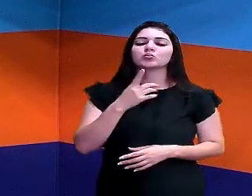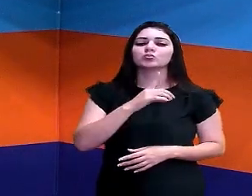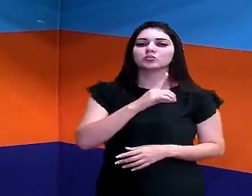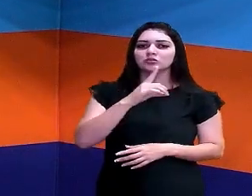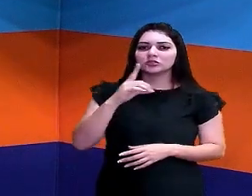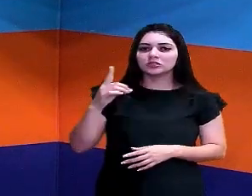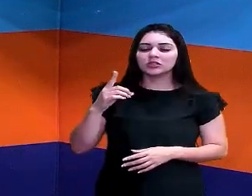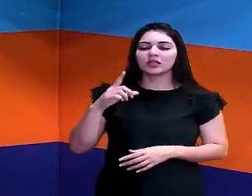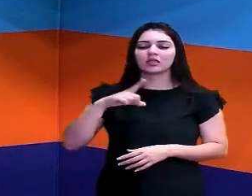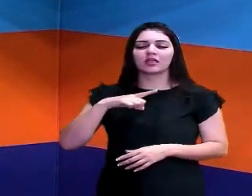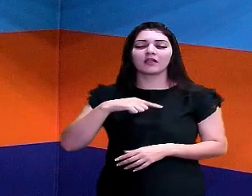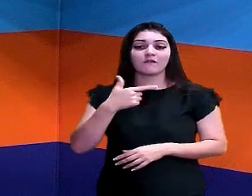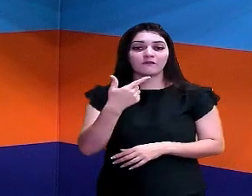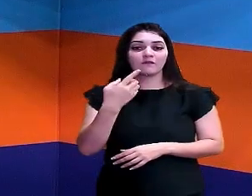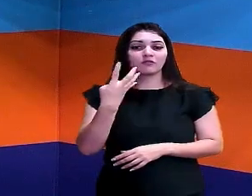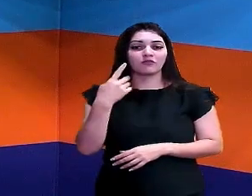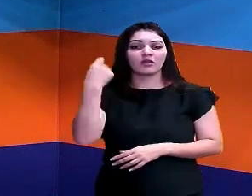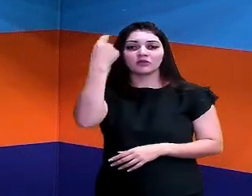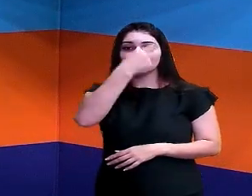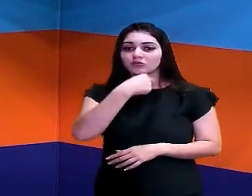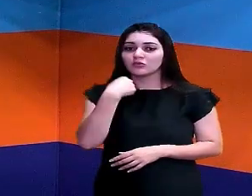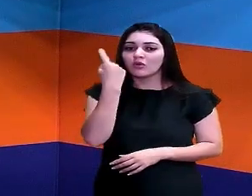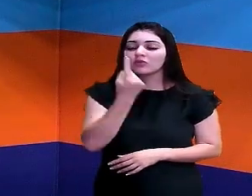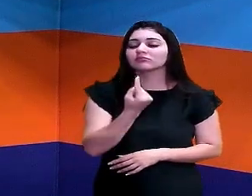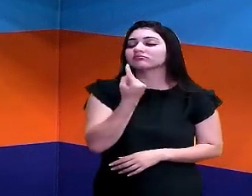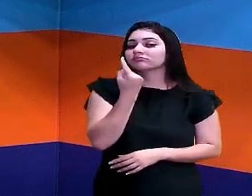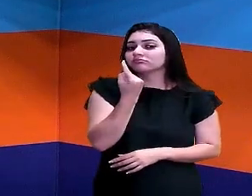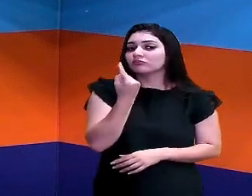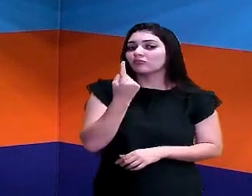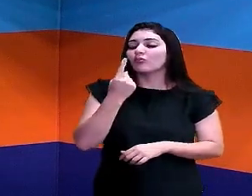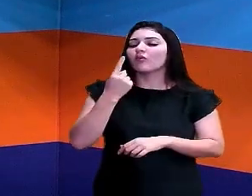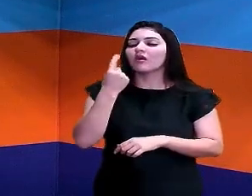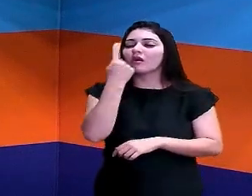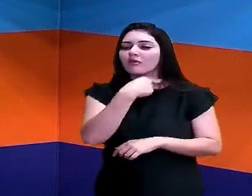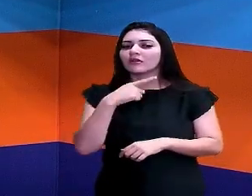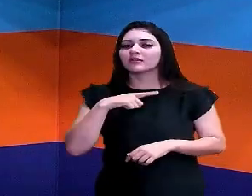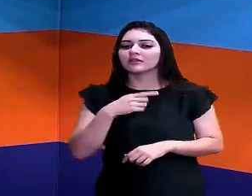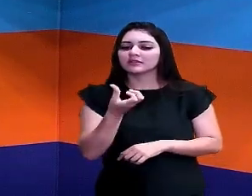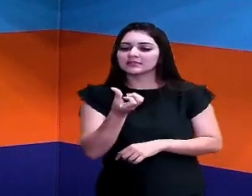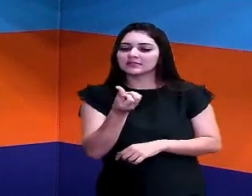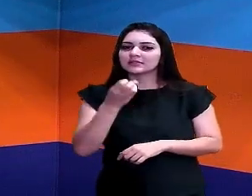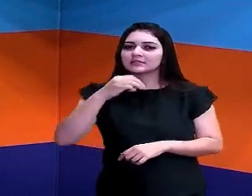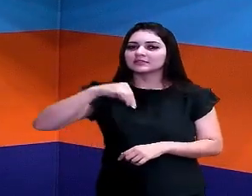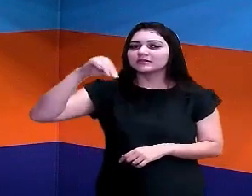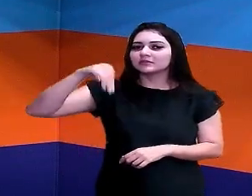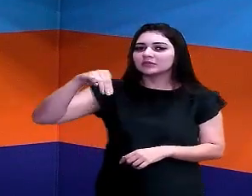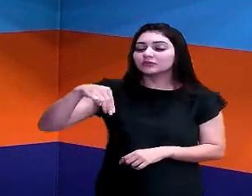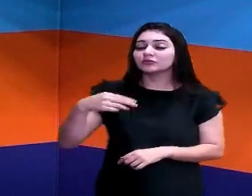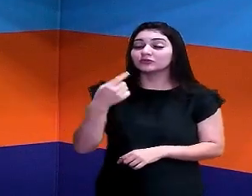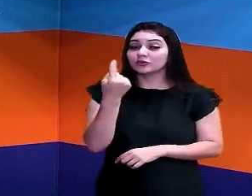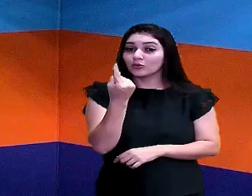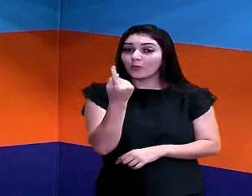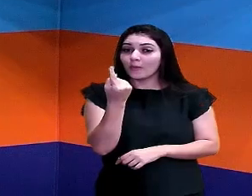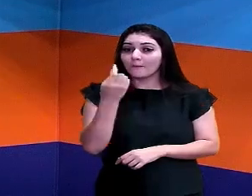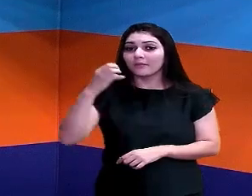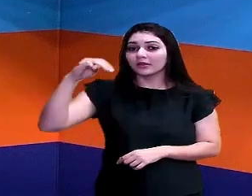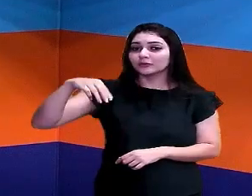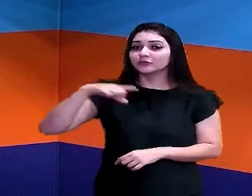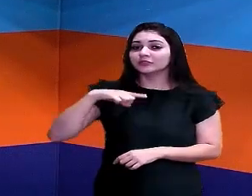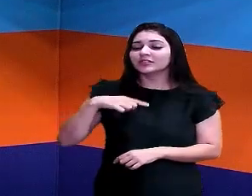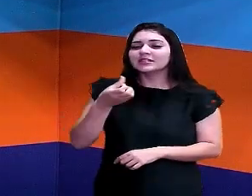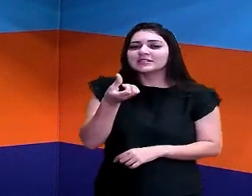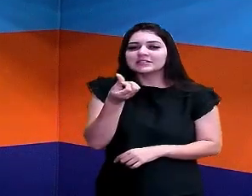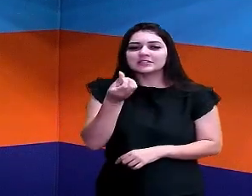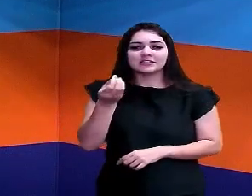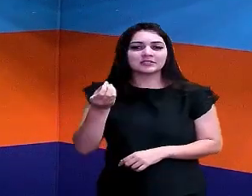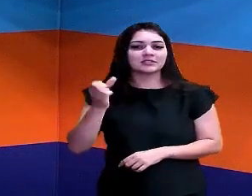24 horas, uma hora possui 60 minutos e um minuto possui 60 segundos.